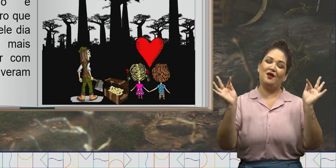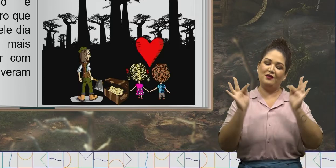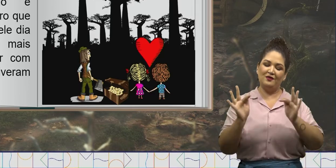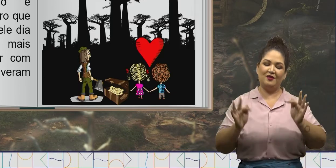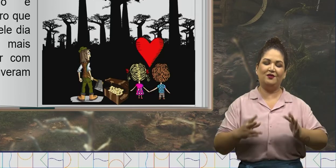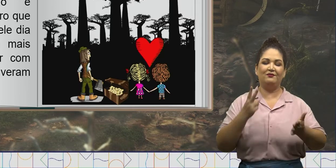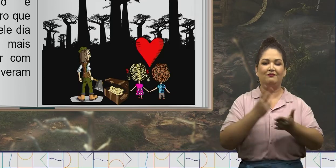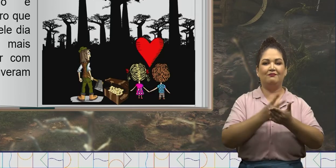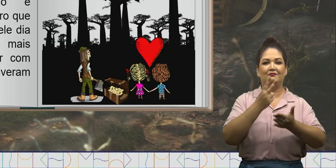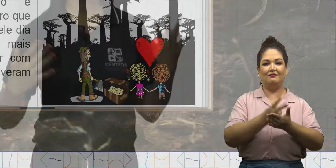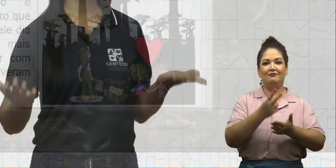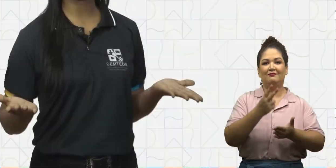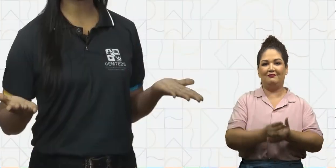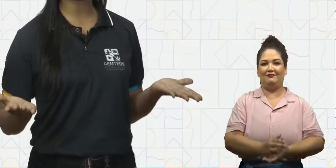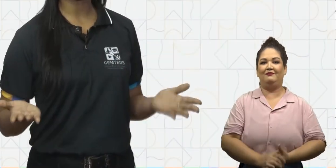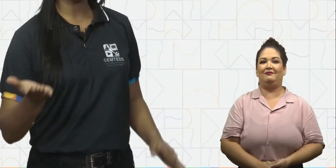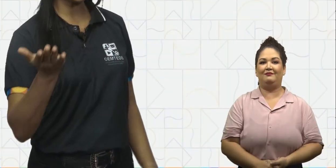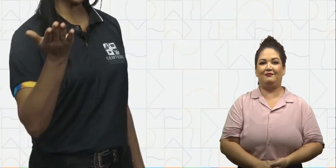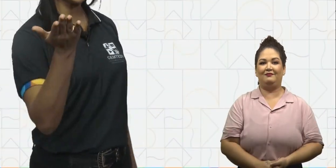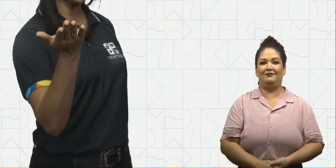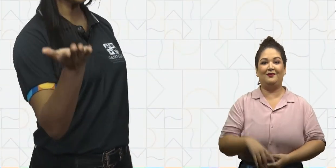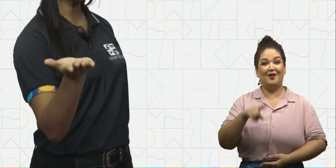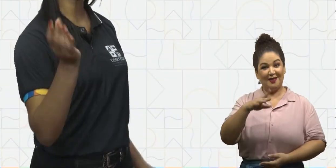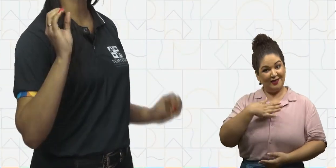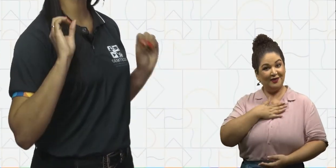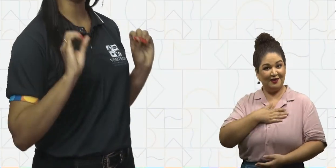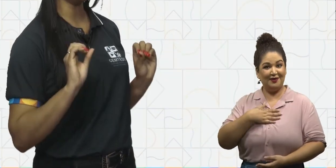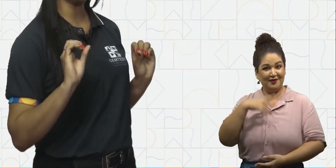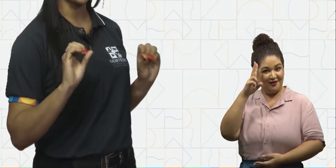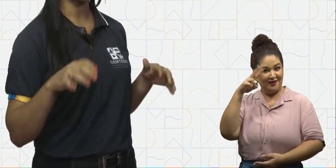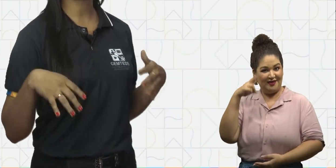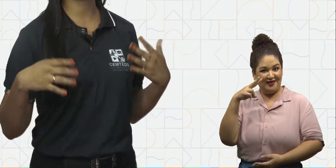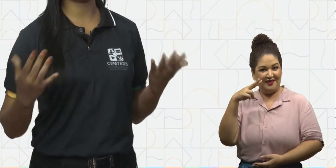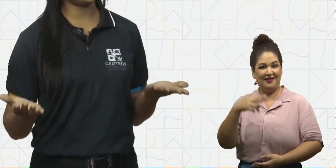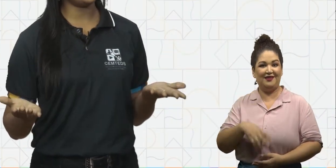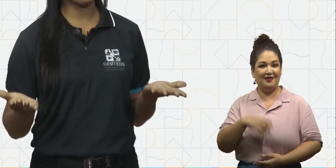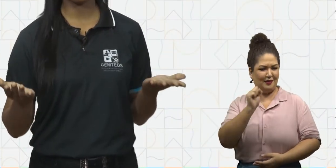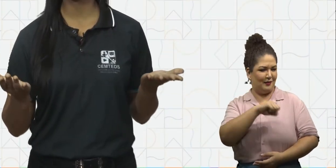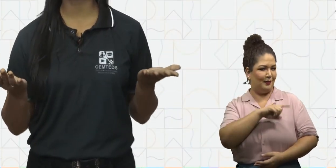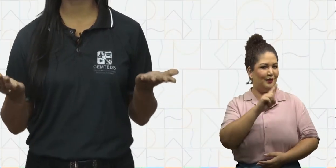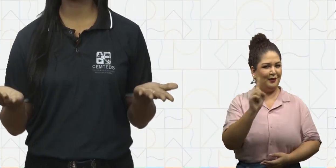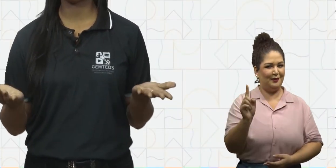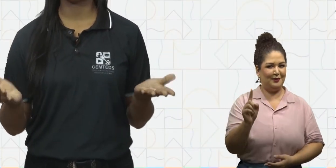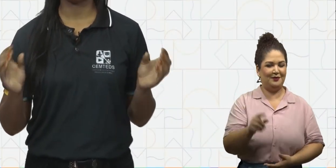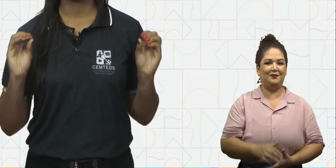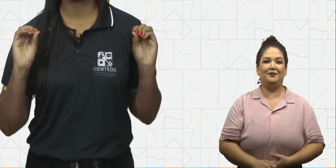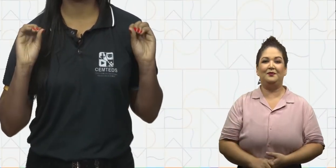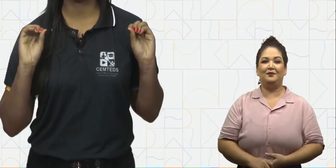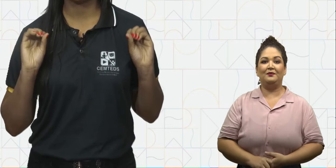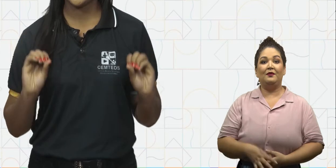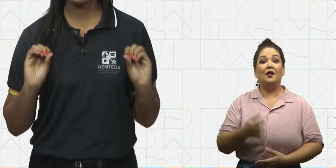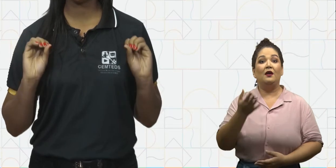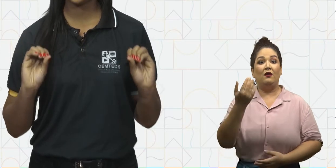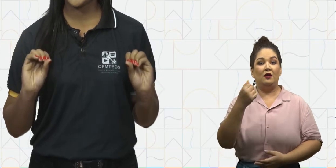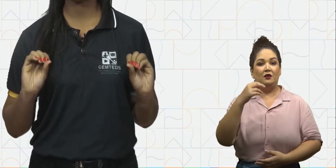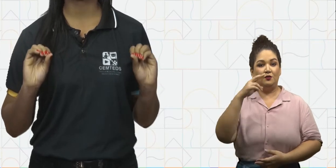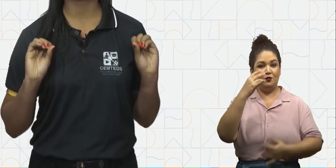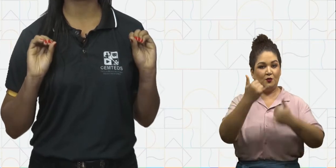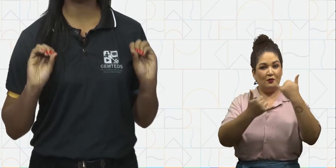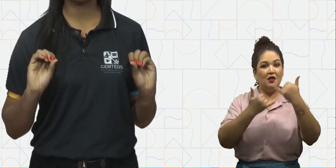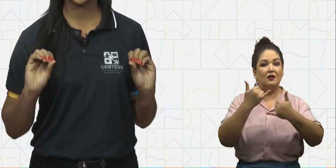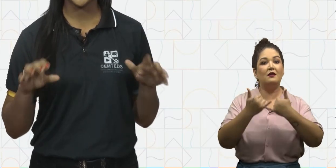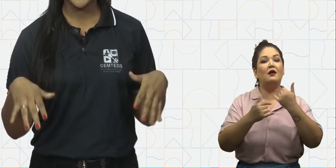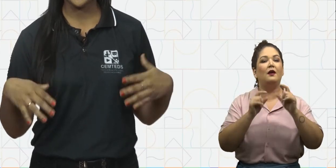felizes para sempre. E aí, você gostou da historinha? Sim ou não? Vamos recontar